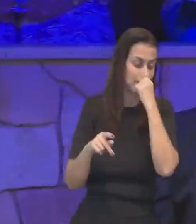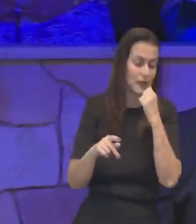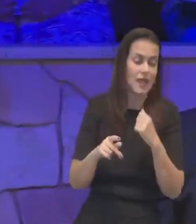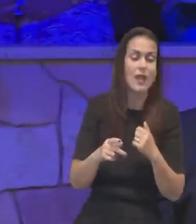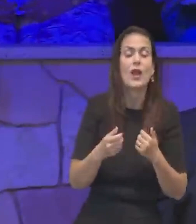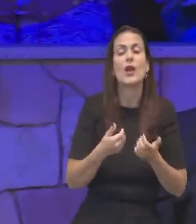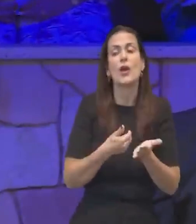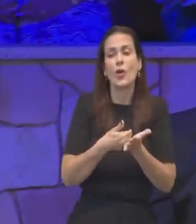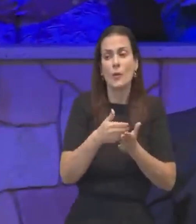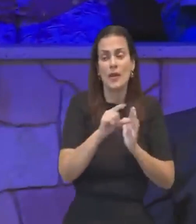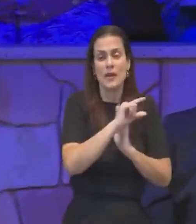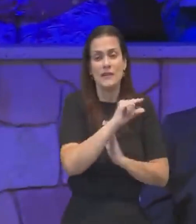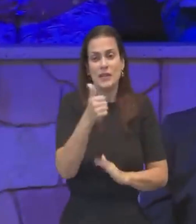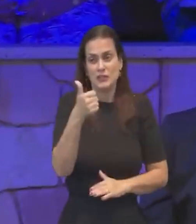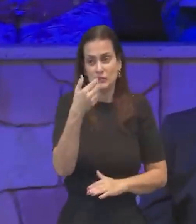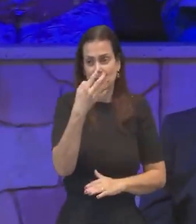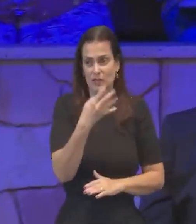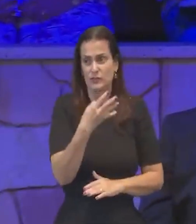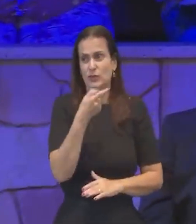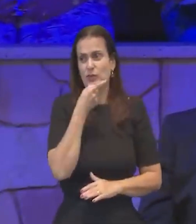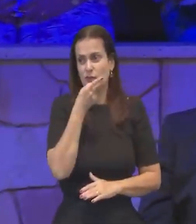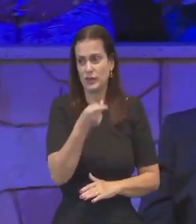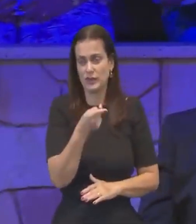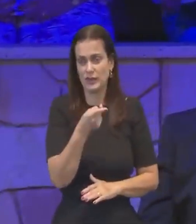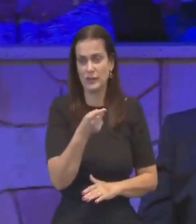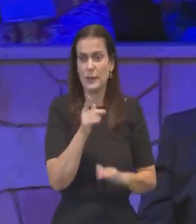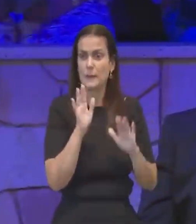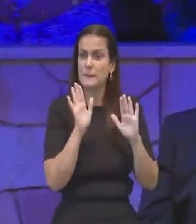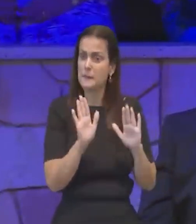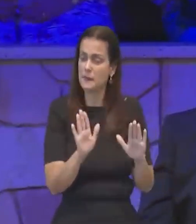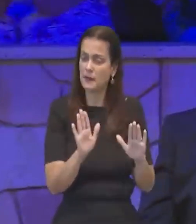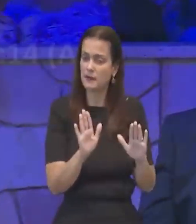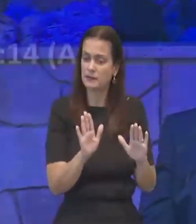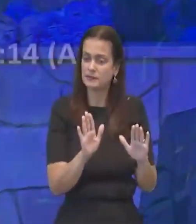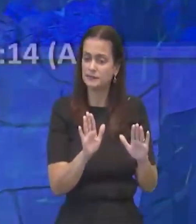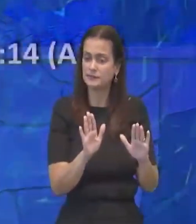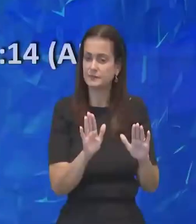a partir do verso 14: mas aquele